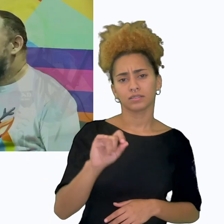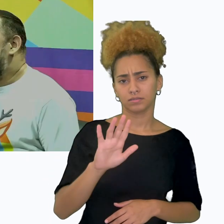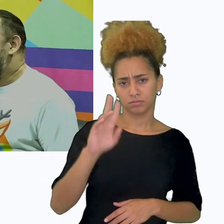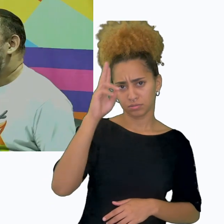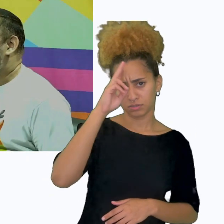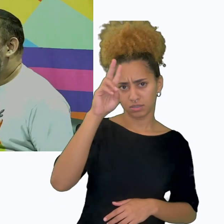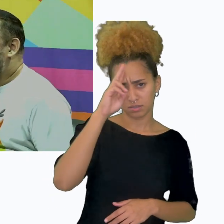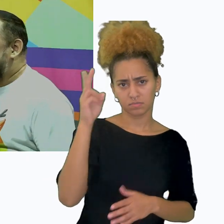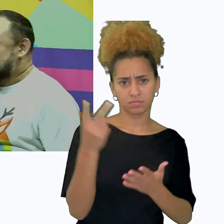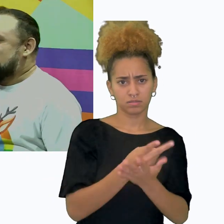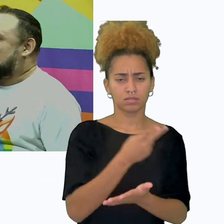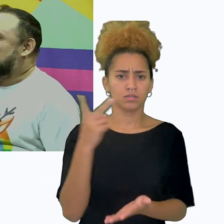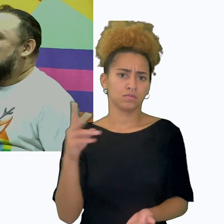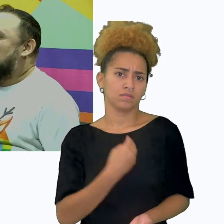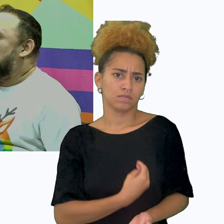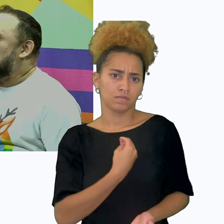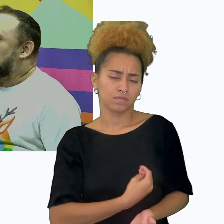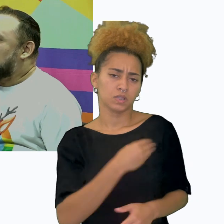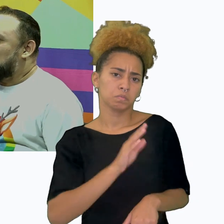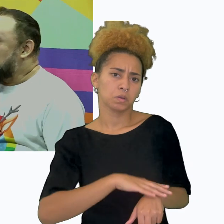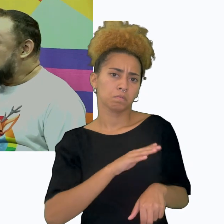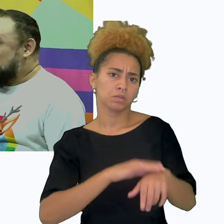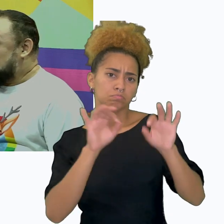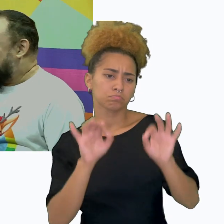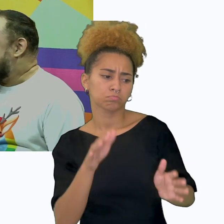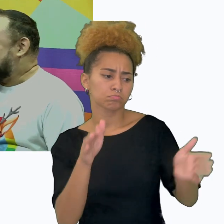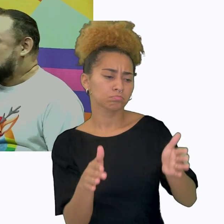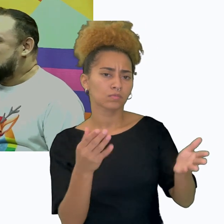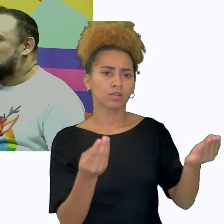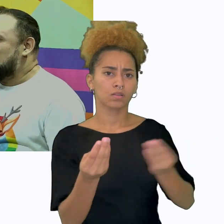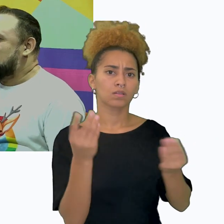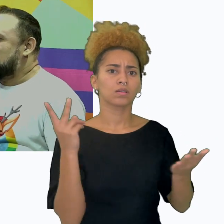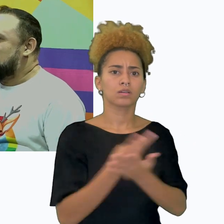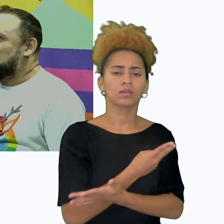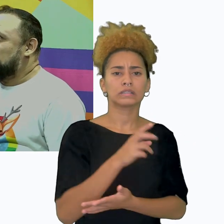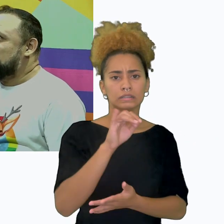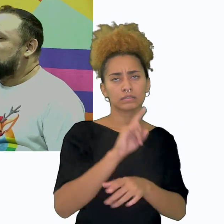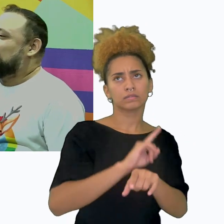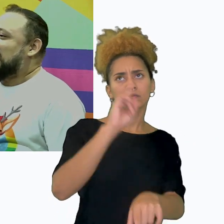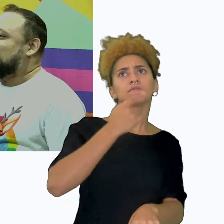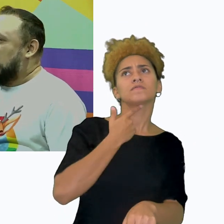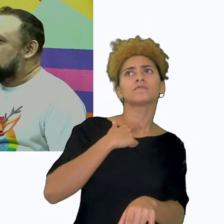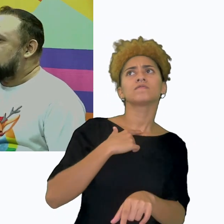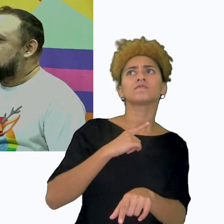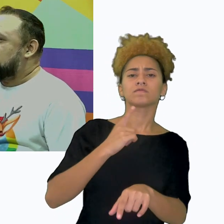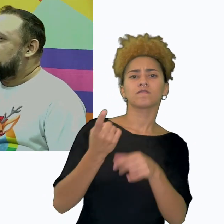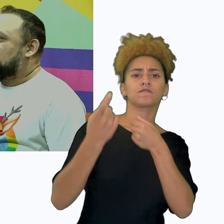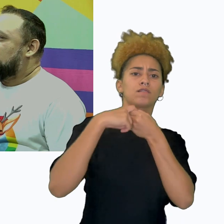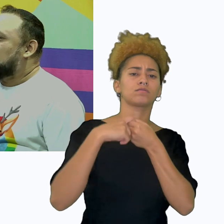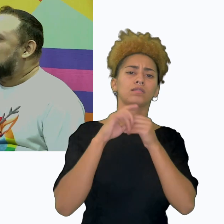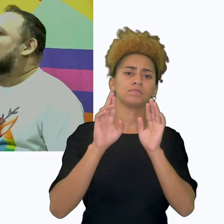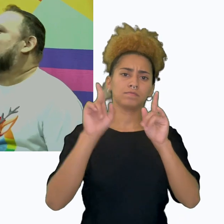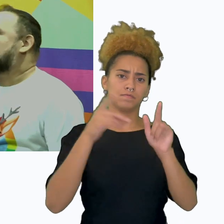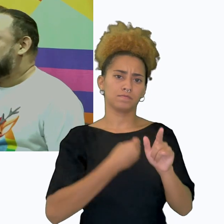alguma coisa da sua vida, assim, que te marcou? Um momento, esse momento, se eu pudesse voltar atrás,